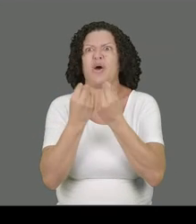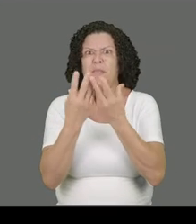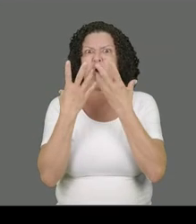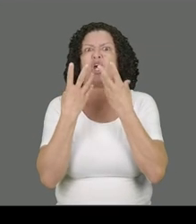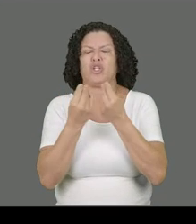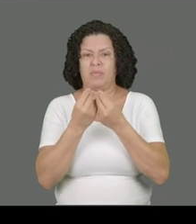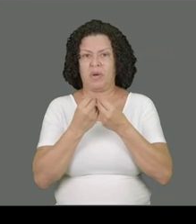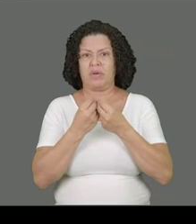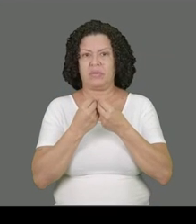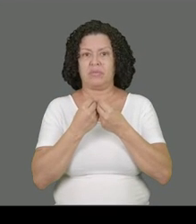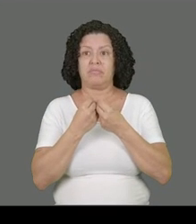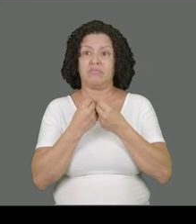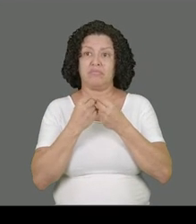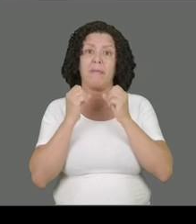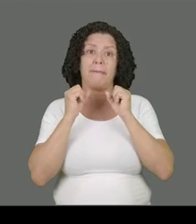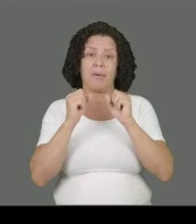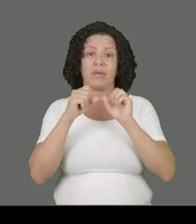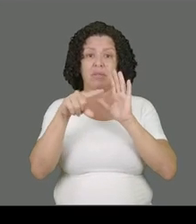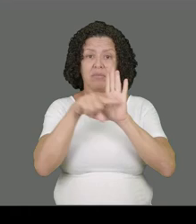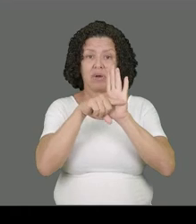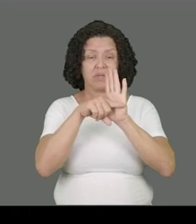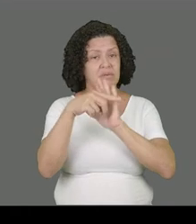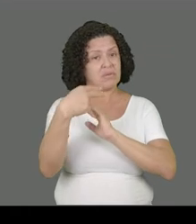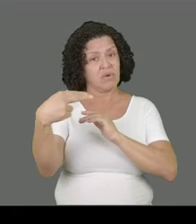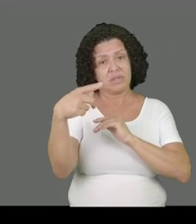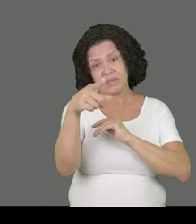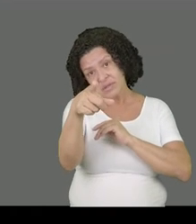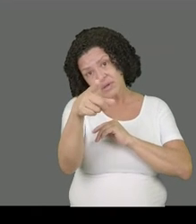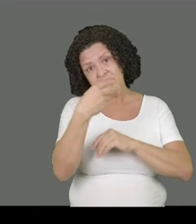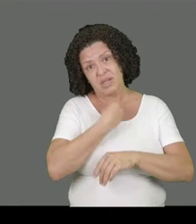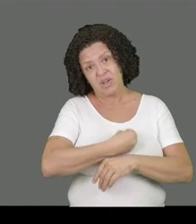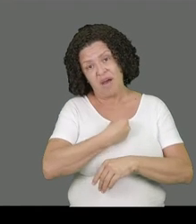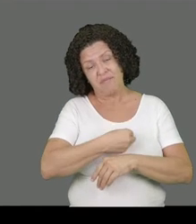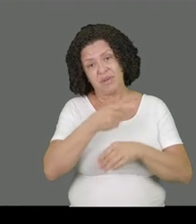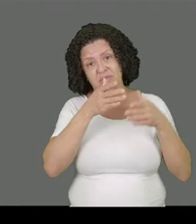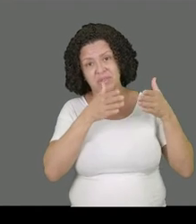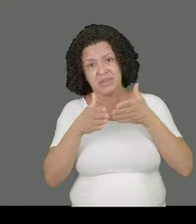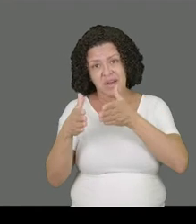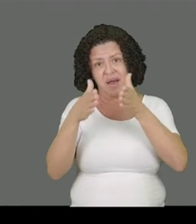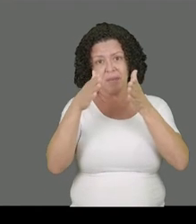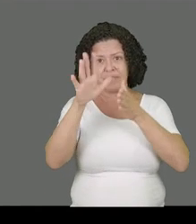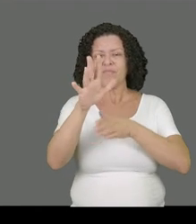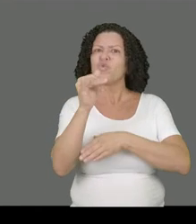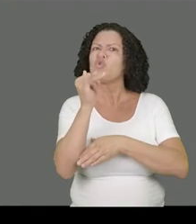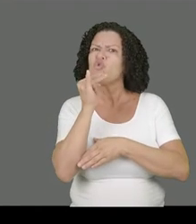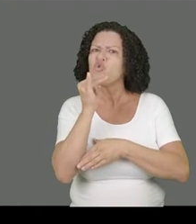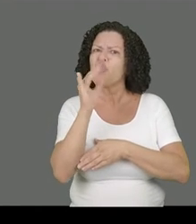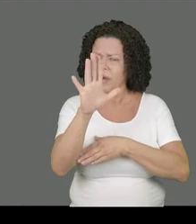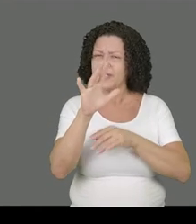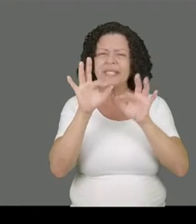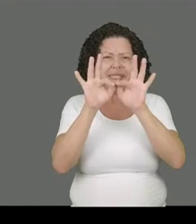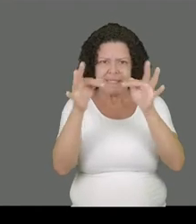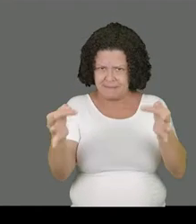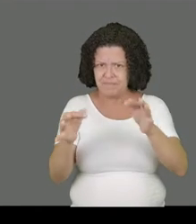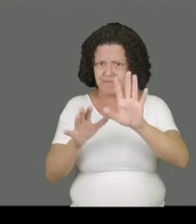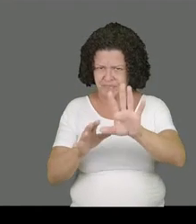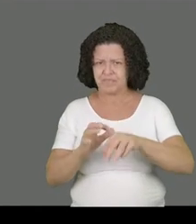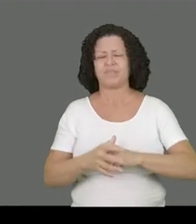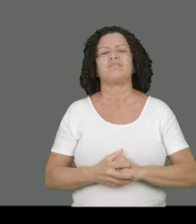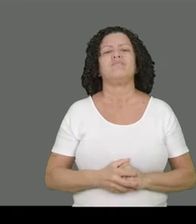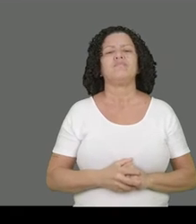almeja demais poderia ser uma ferramenta negativa na nossa vida, na nossa estrada. Vou dar um